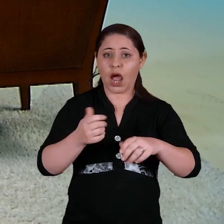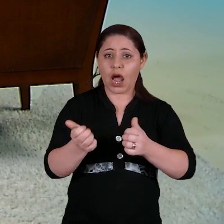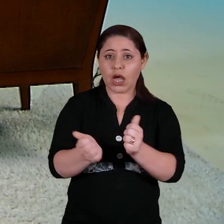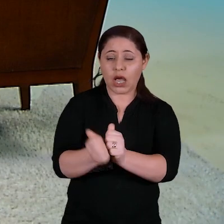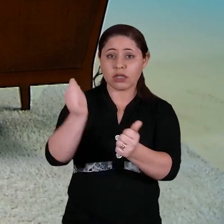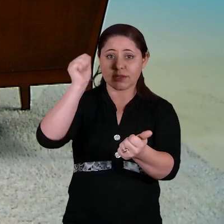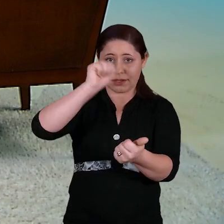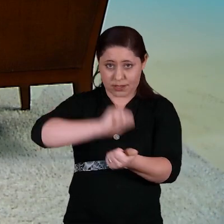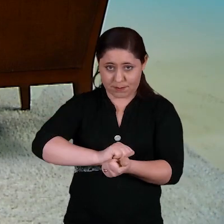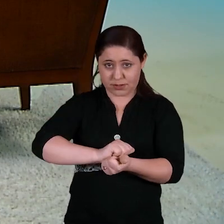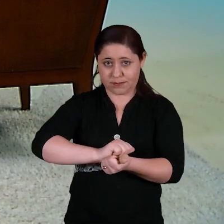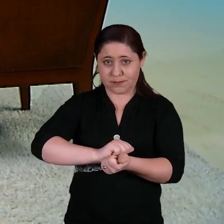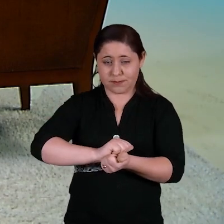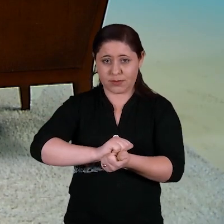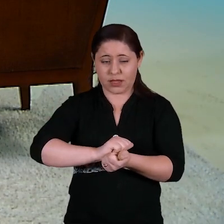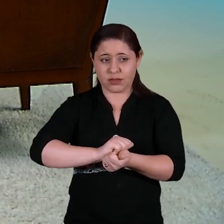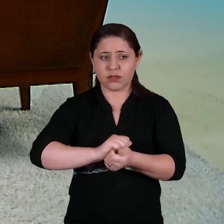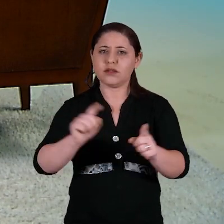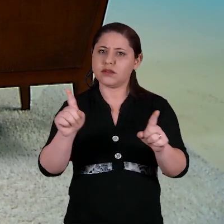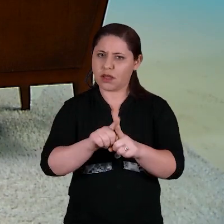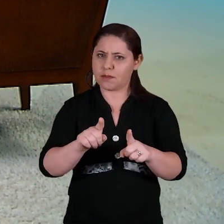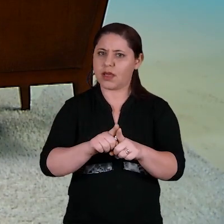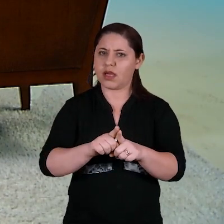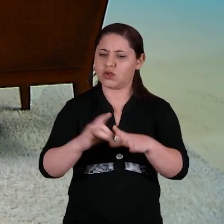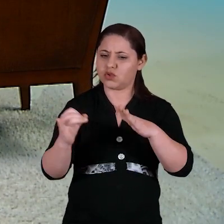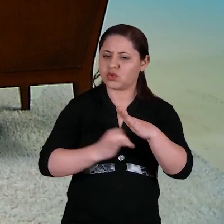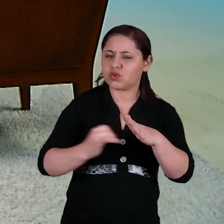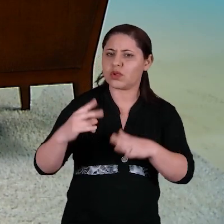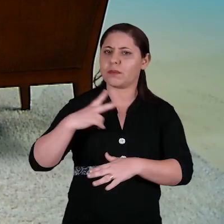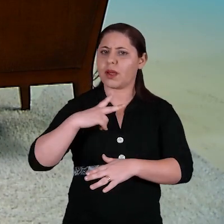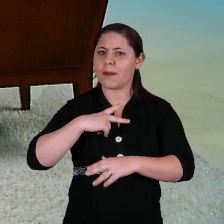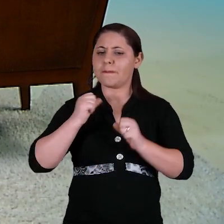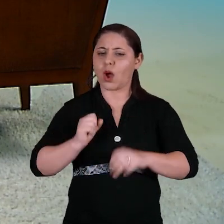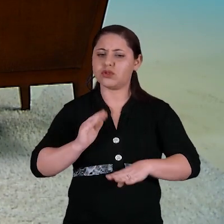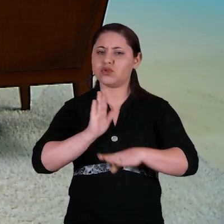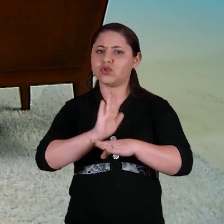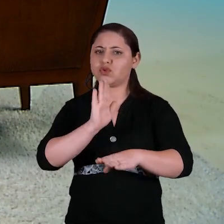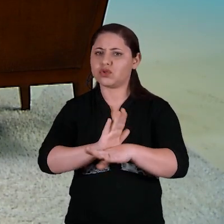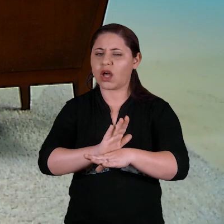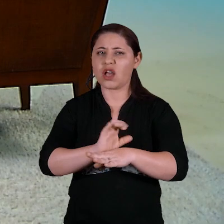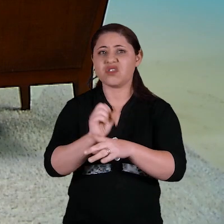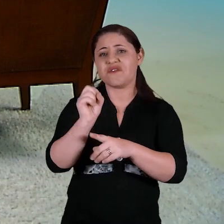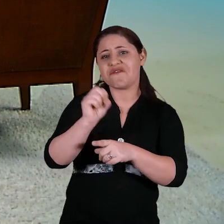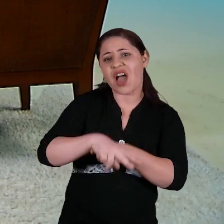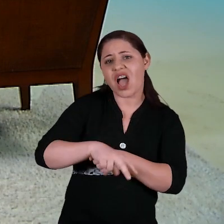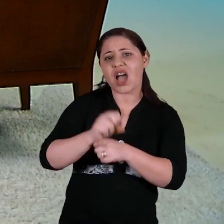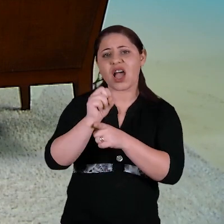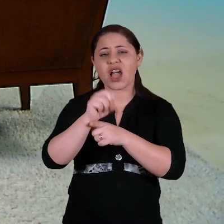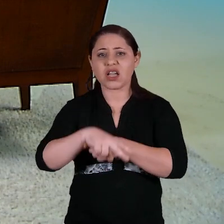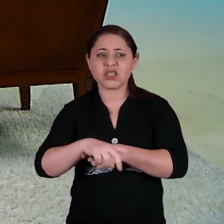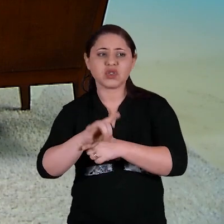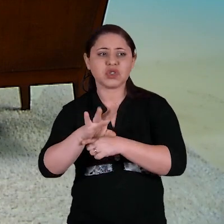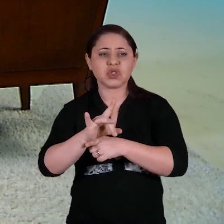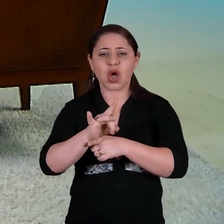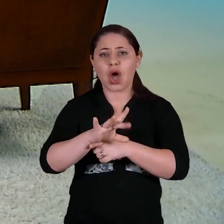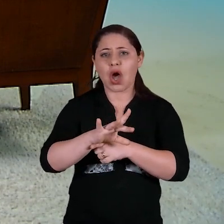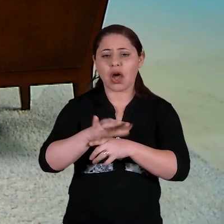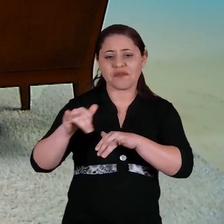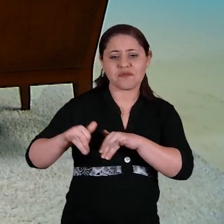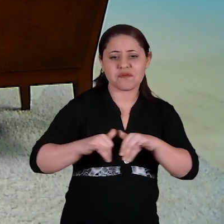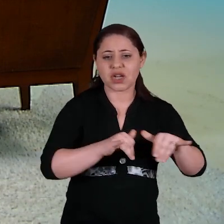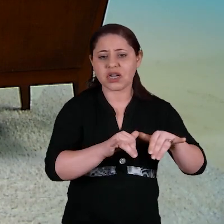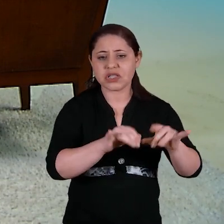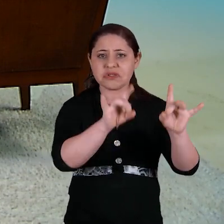adaptados. Eu acredito que a iniciativa privada pode contribuir muito, não só disponibilizando vagas, caixas de